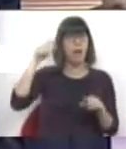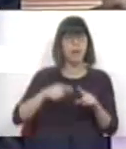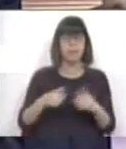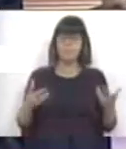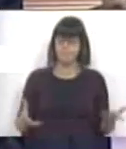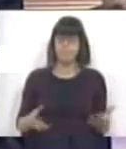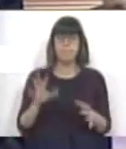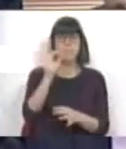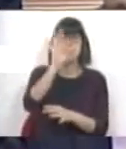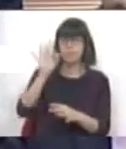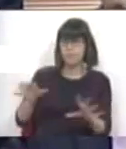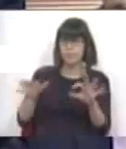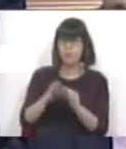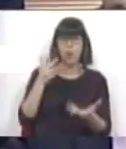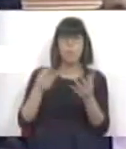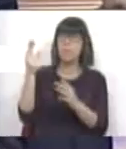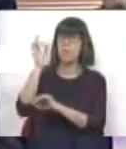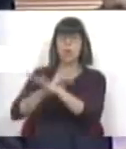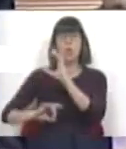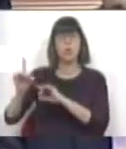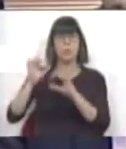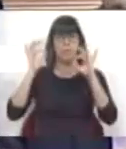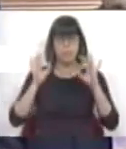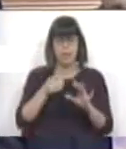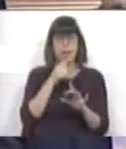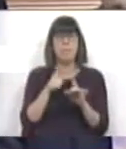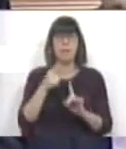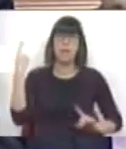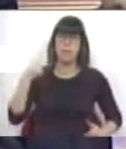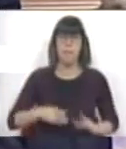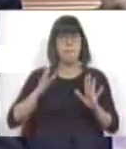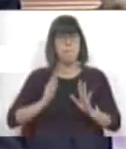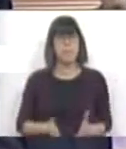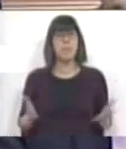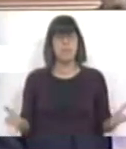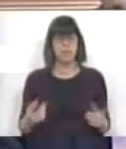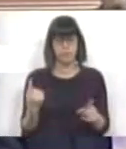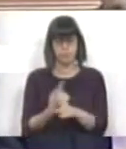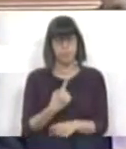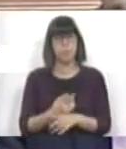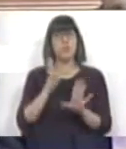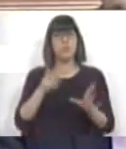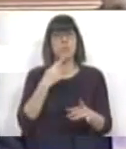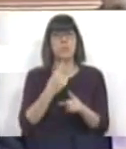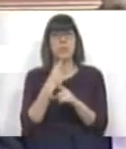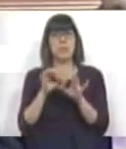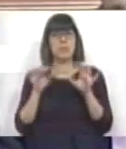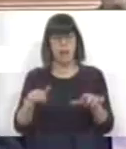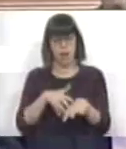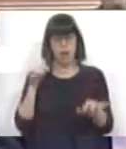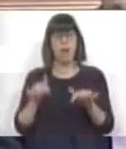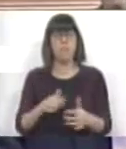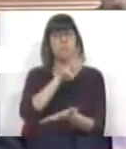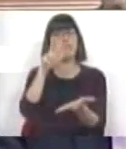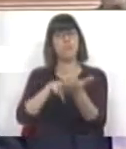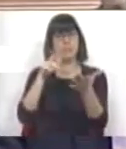a adoção de cotas a nível da União Europeia é a medida que se impõe. Como de resto bem entendeu esta Assembleia,